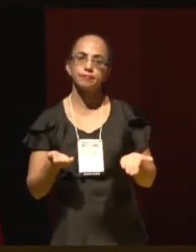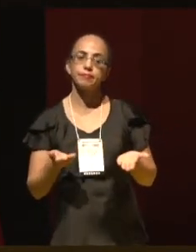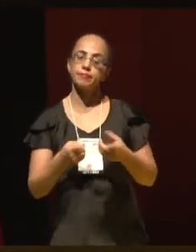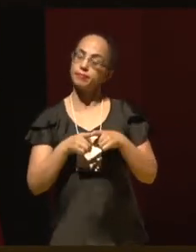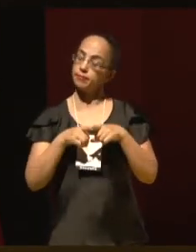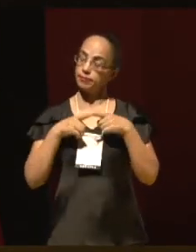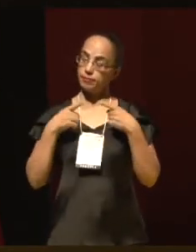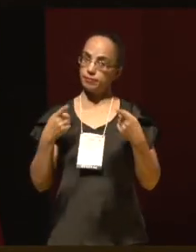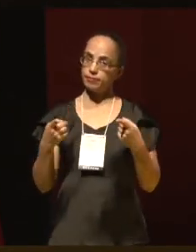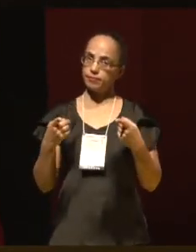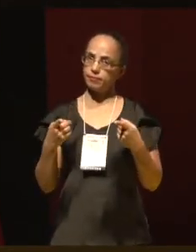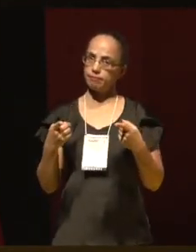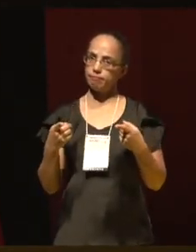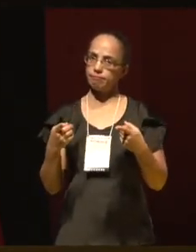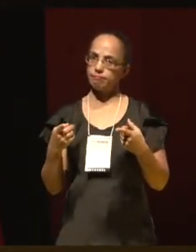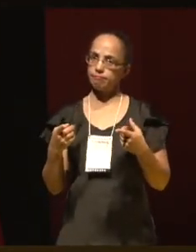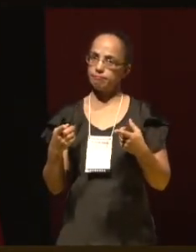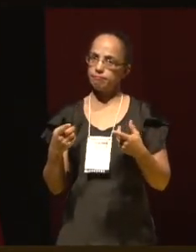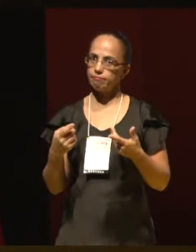Mas